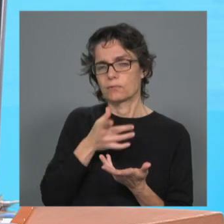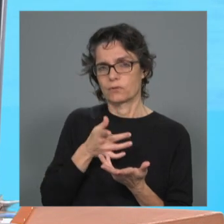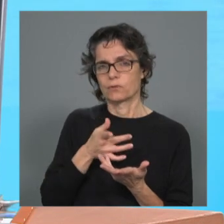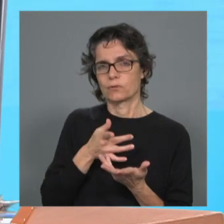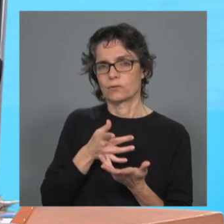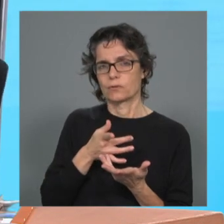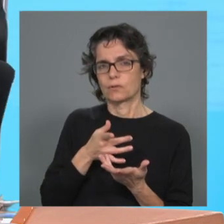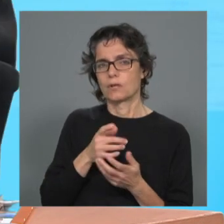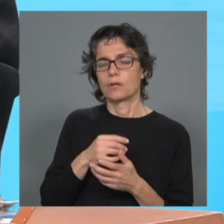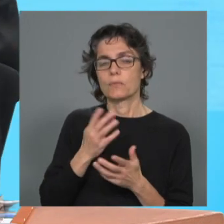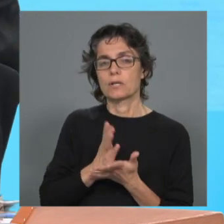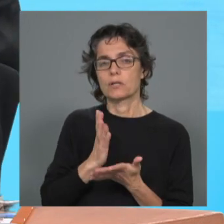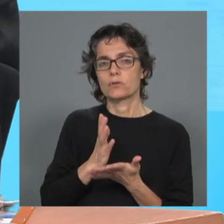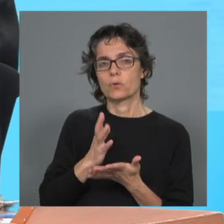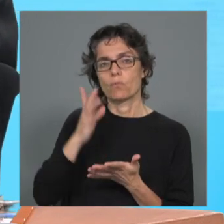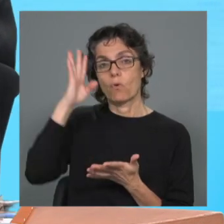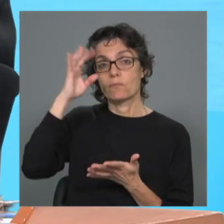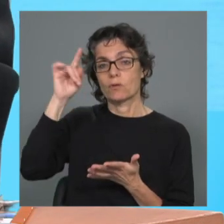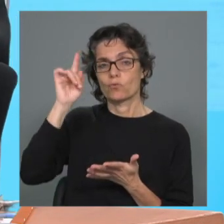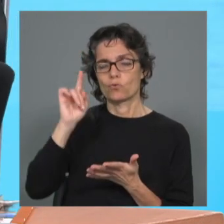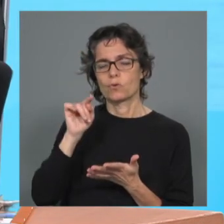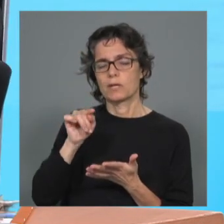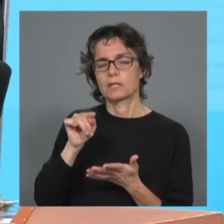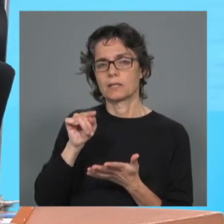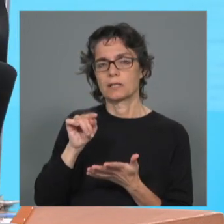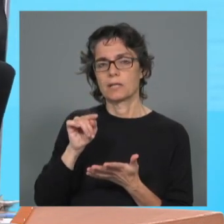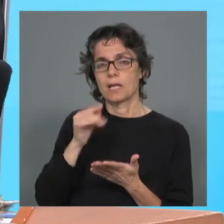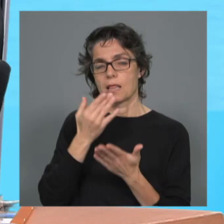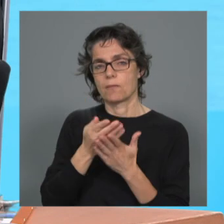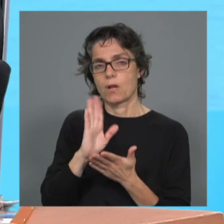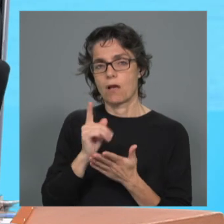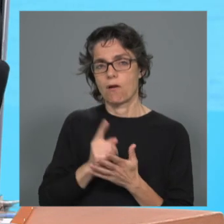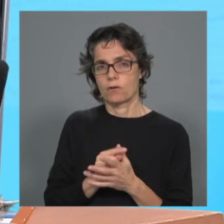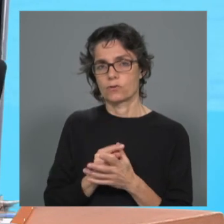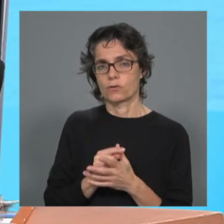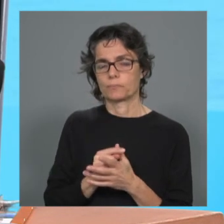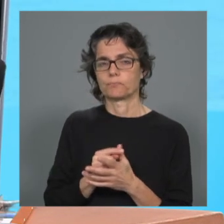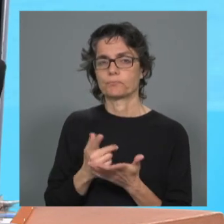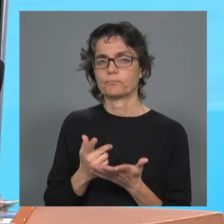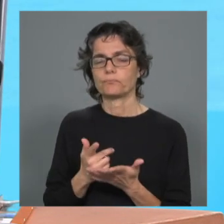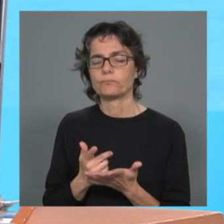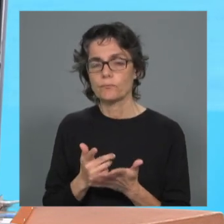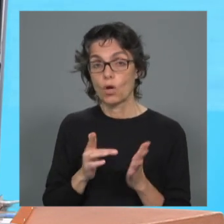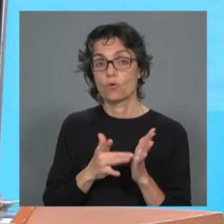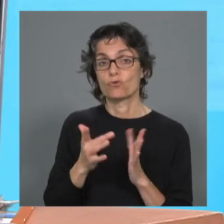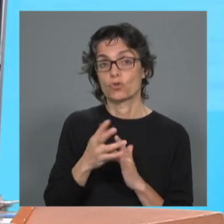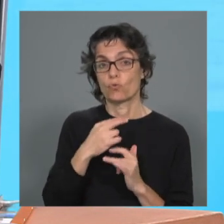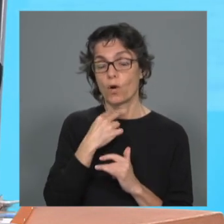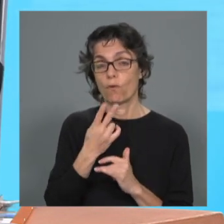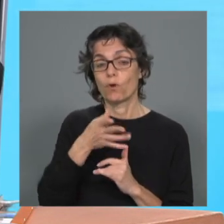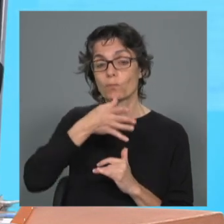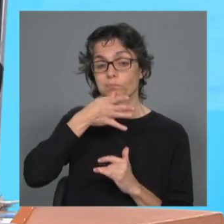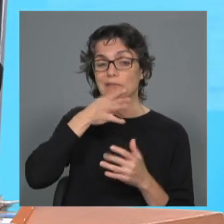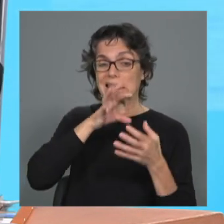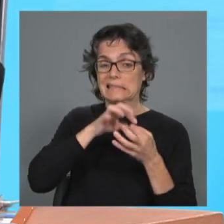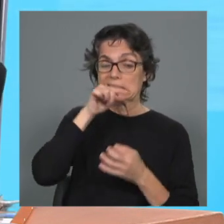não é apenas a palavra abstrata, não é apenas a palavra num contexto indefinido. Não,